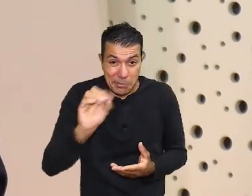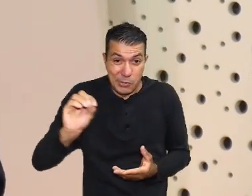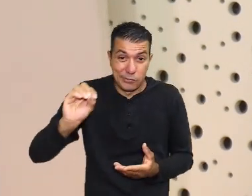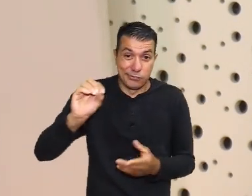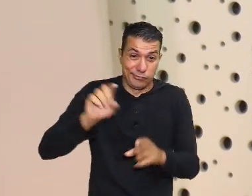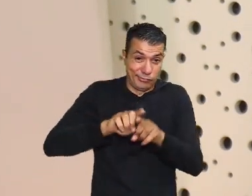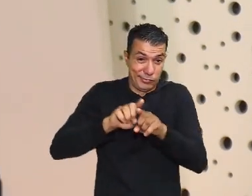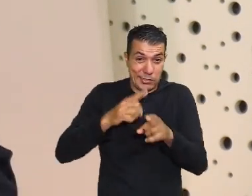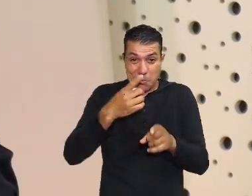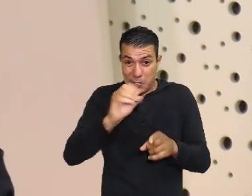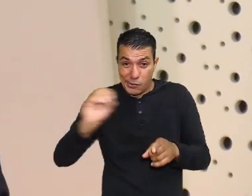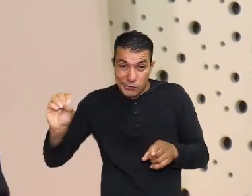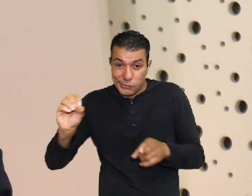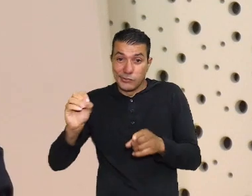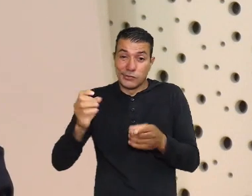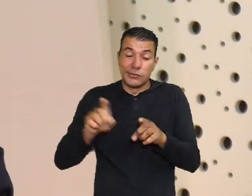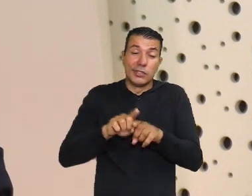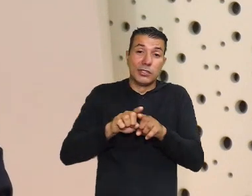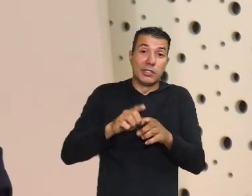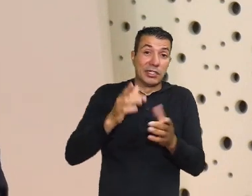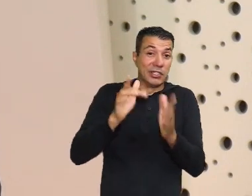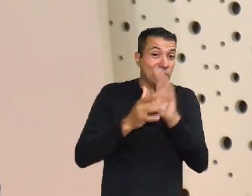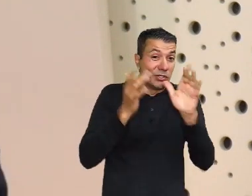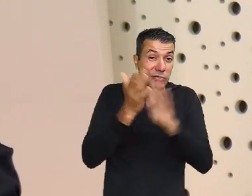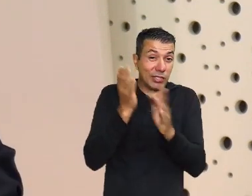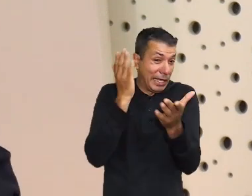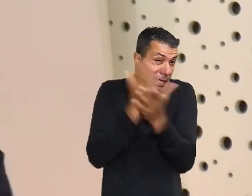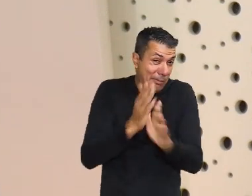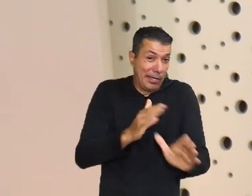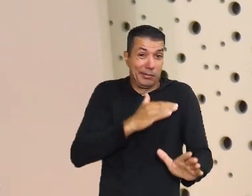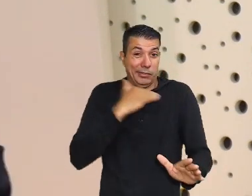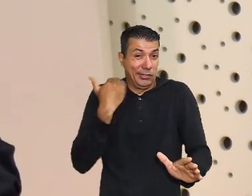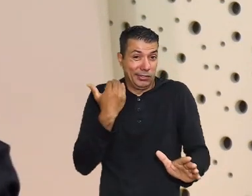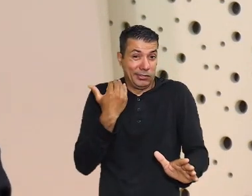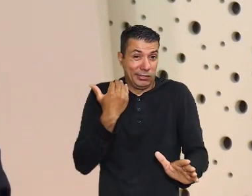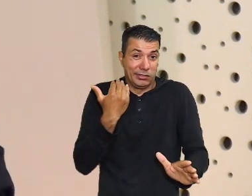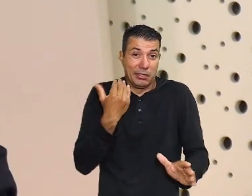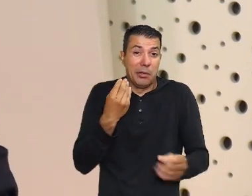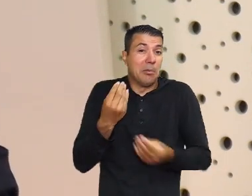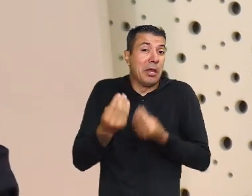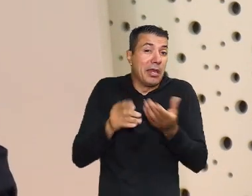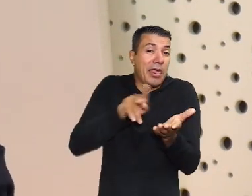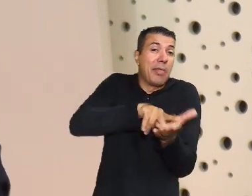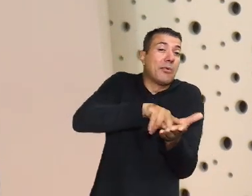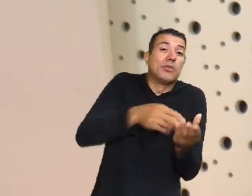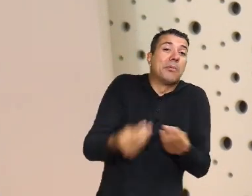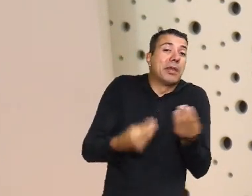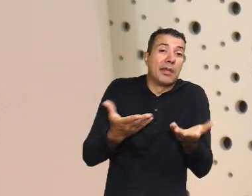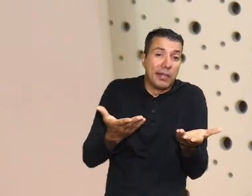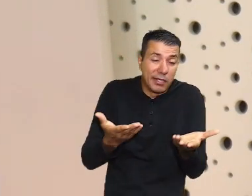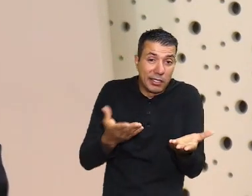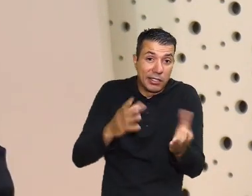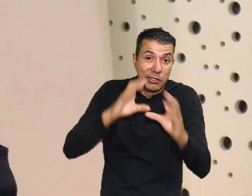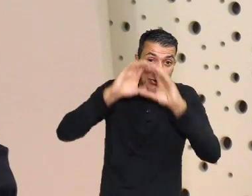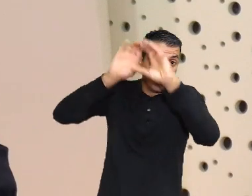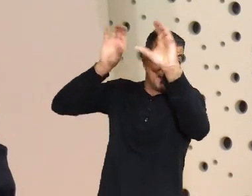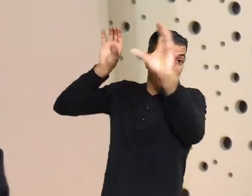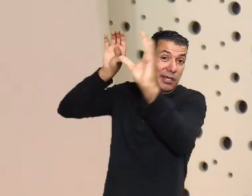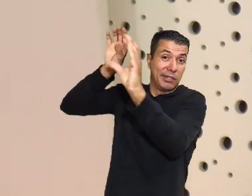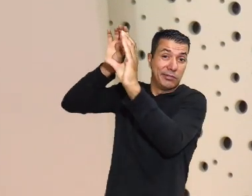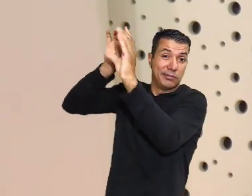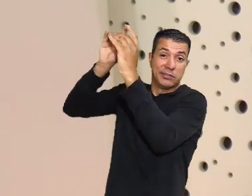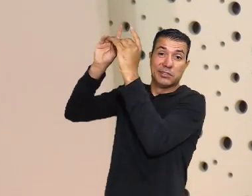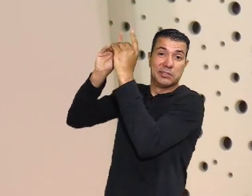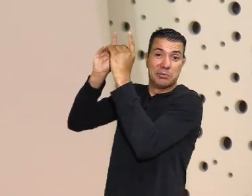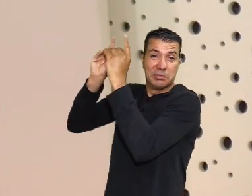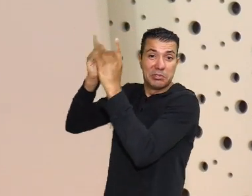ele acabará com a morte. E se ele acabar com a morte, não precisa mais de sepultura. No céu não vamos ter cemitérios. E